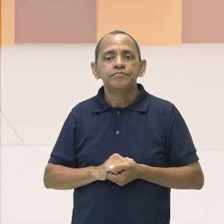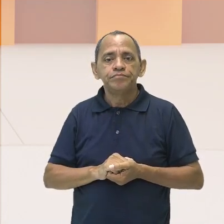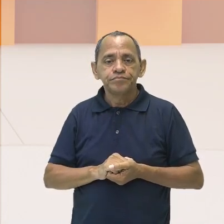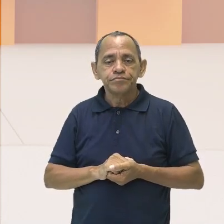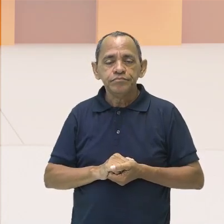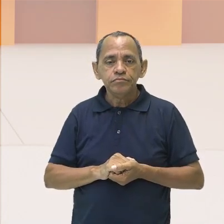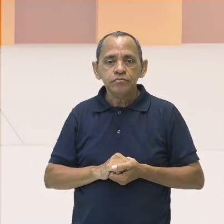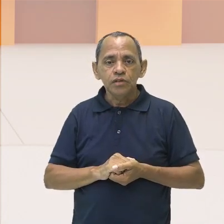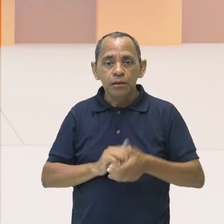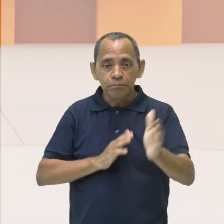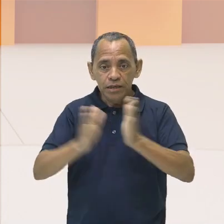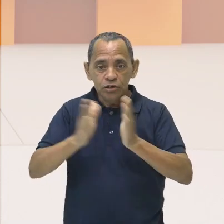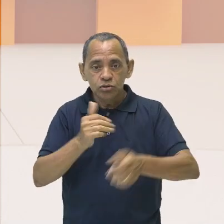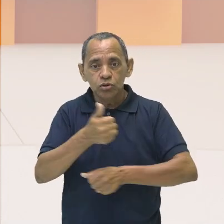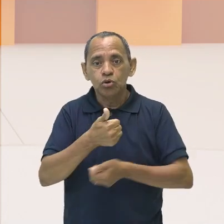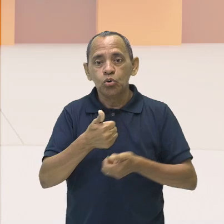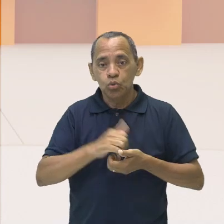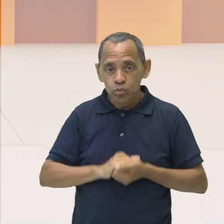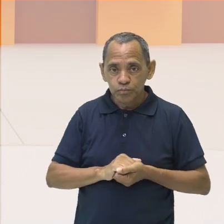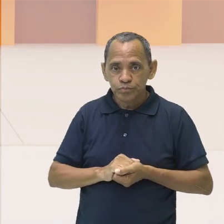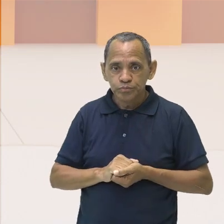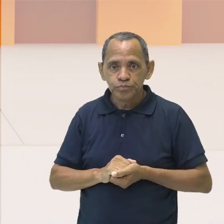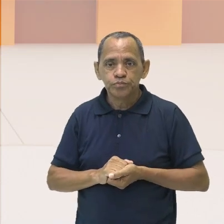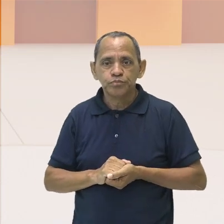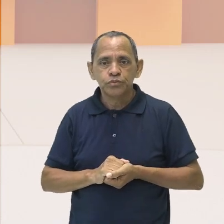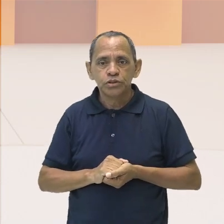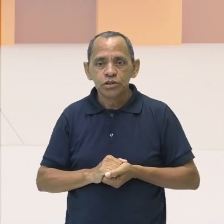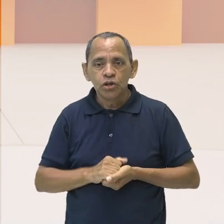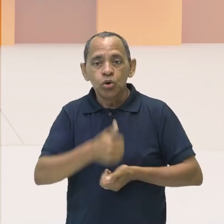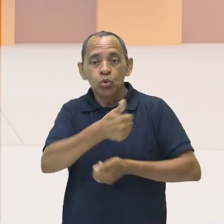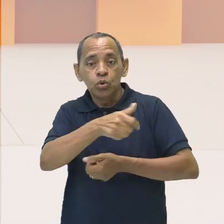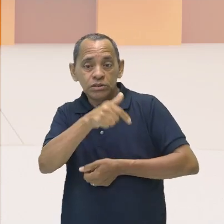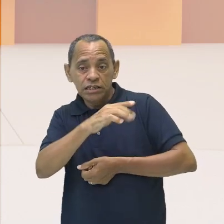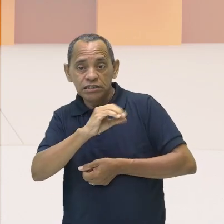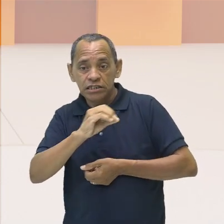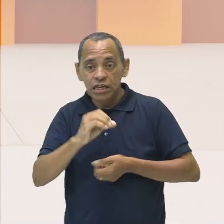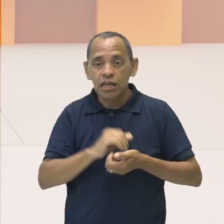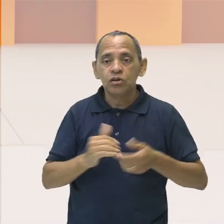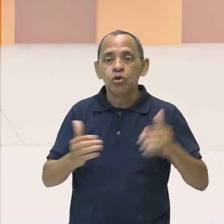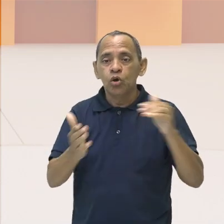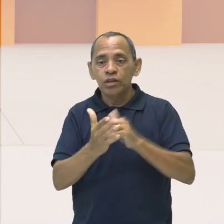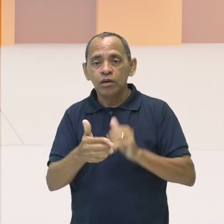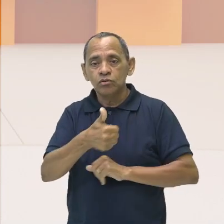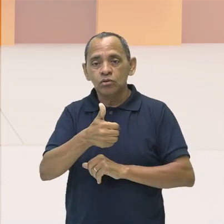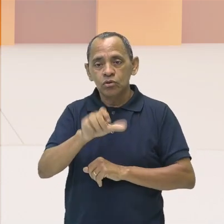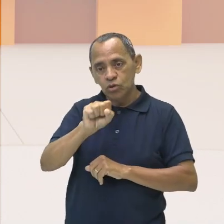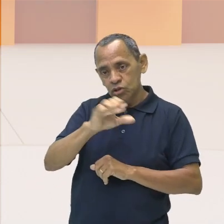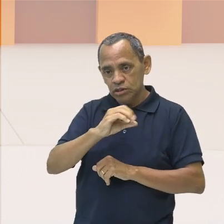ela intensifica a manipulação ambiental e vamos verificar a presença de uso de